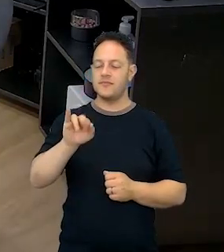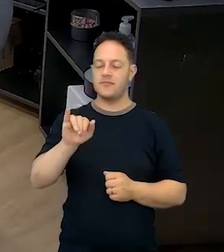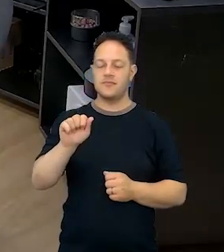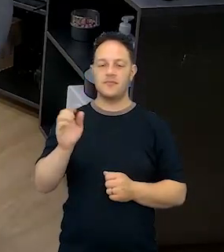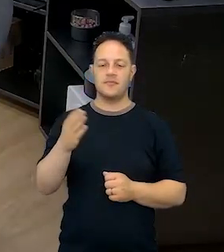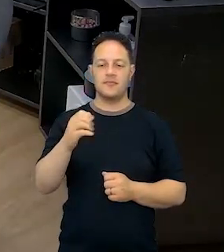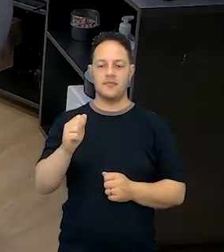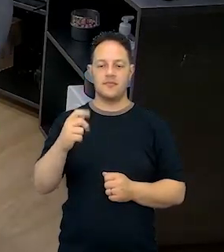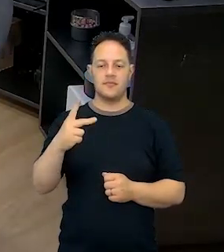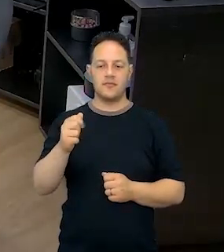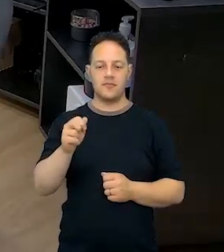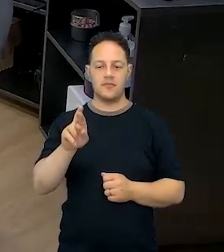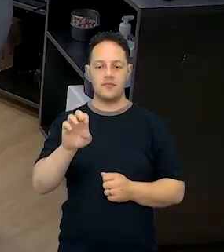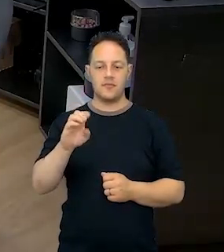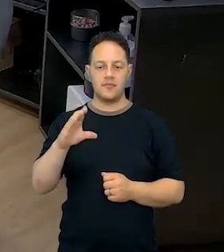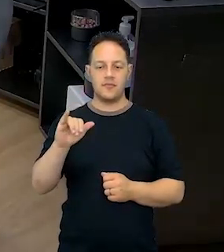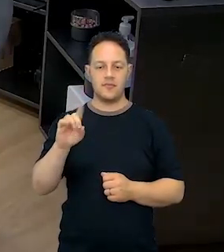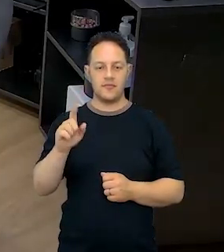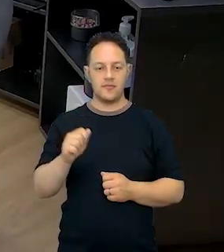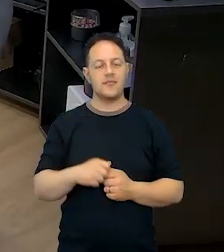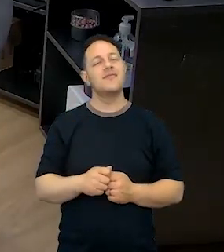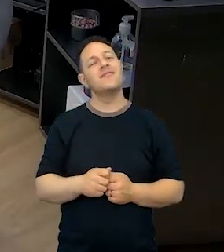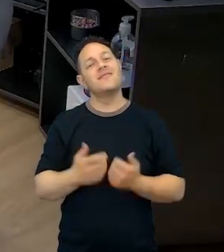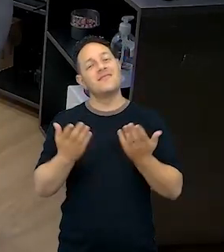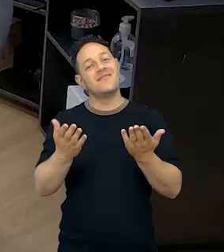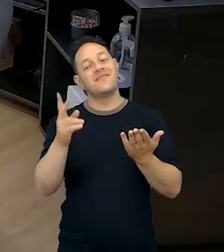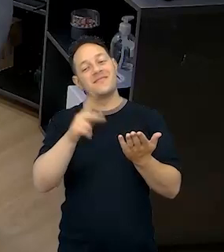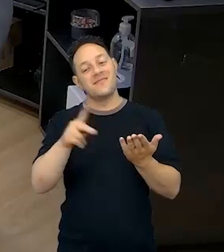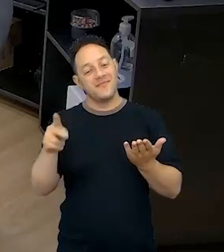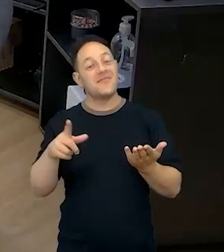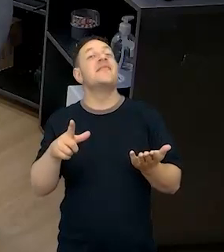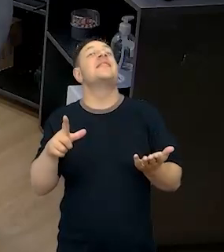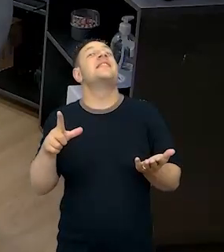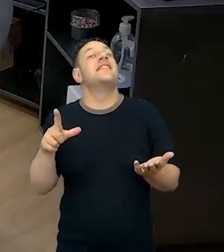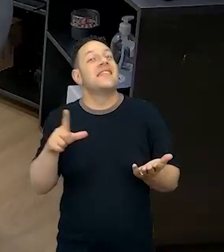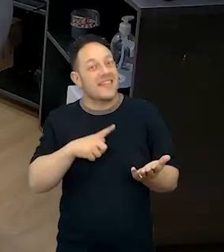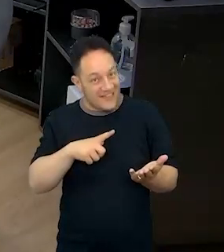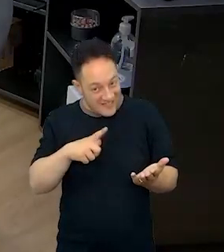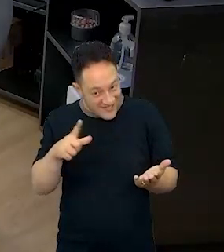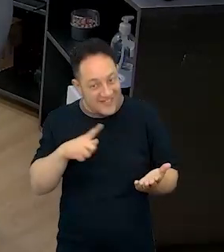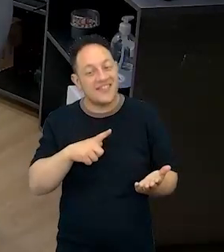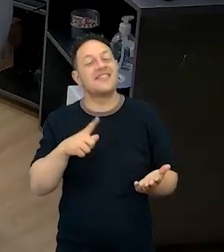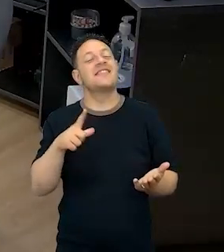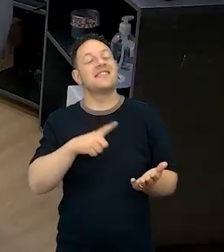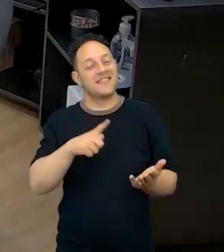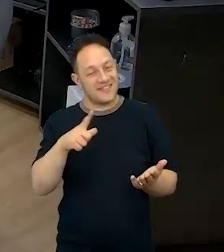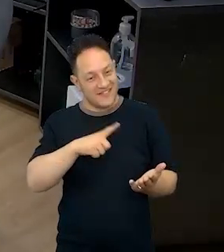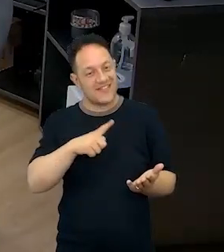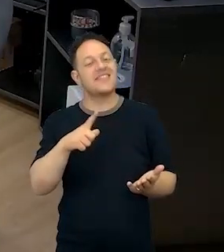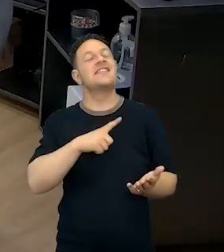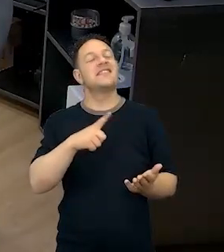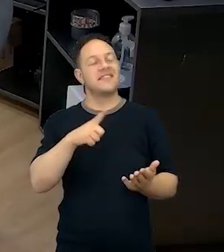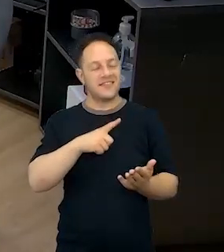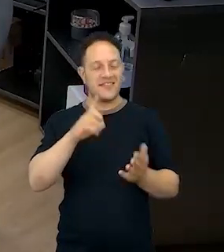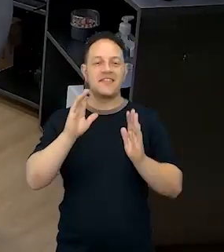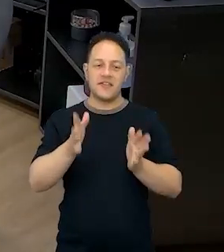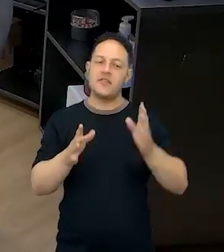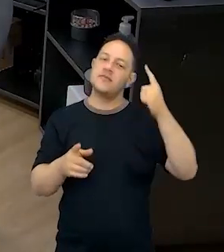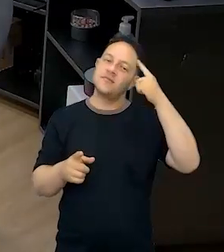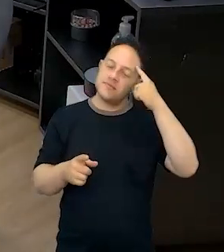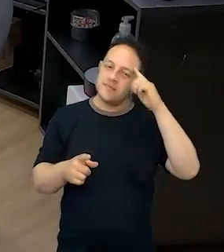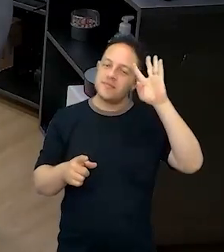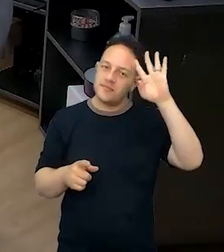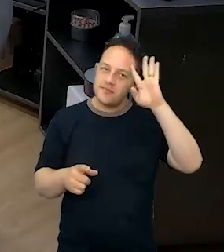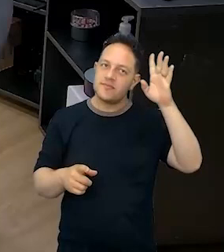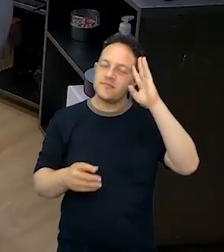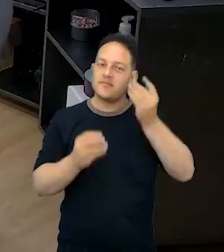Aparecida. Professora Maria Aparecida. Tem. É lógico que a gente pensar para a iniciação científica